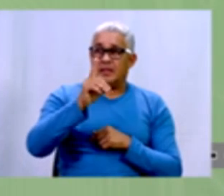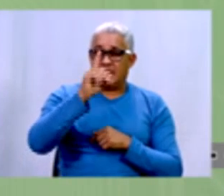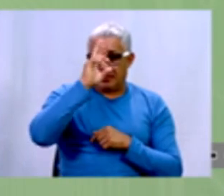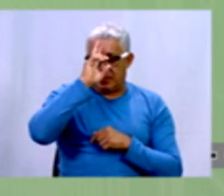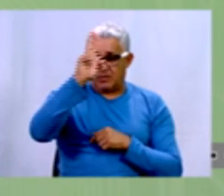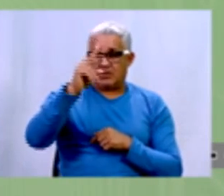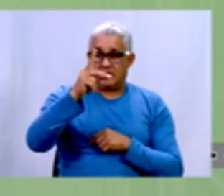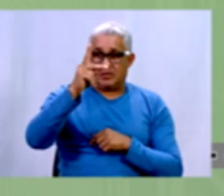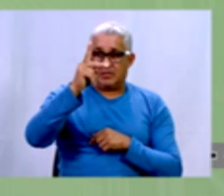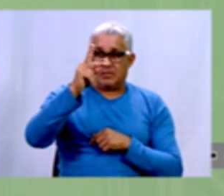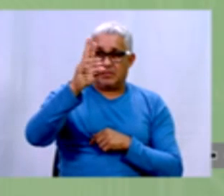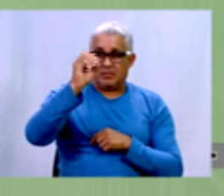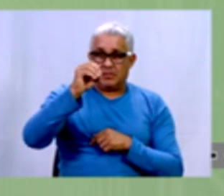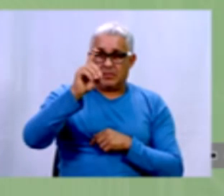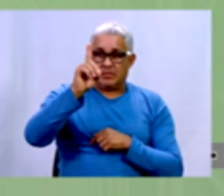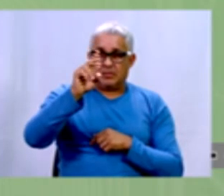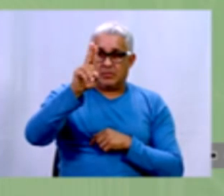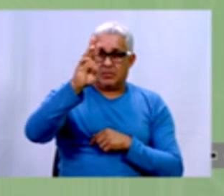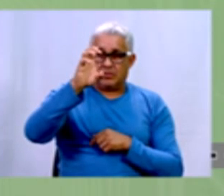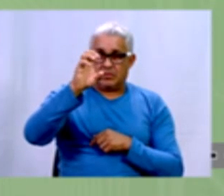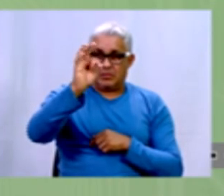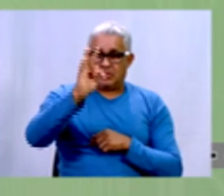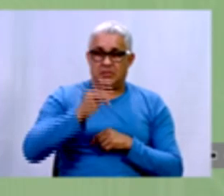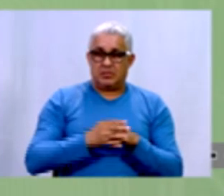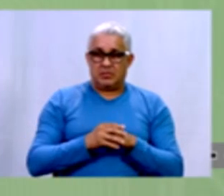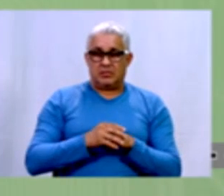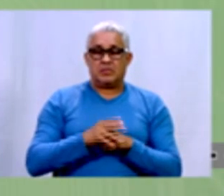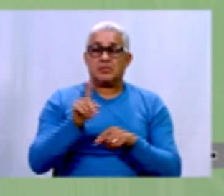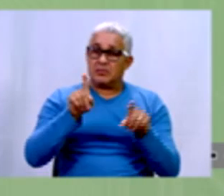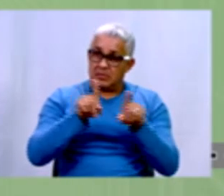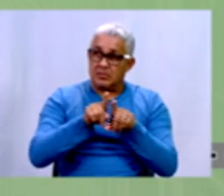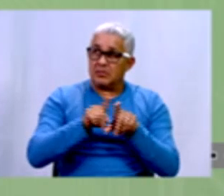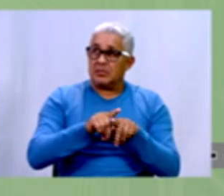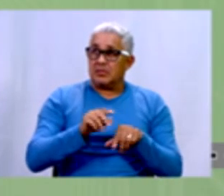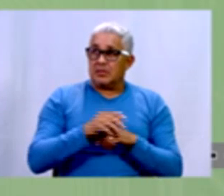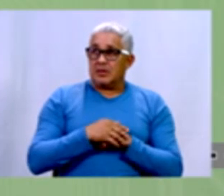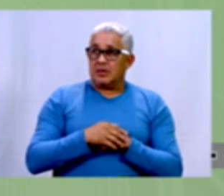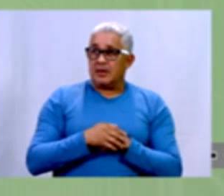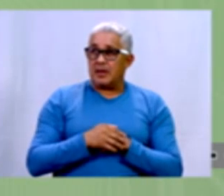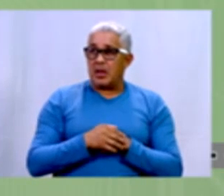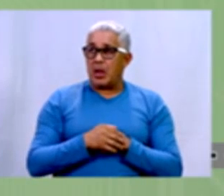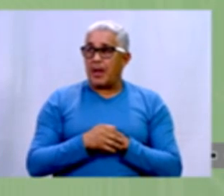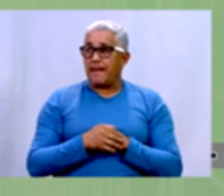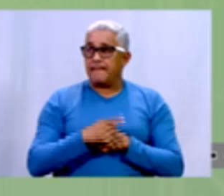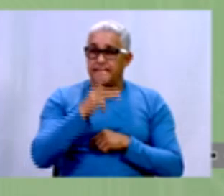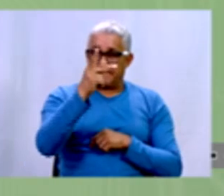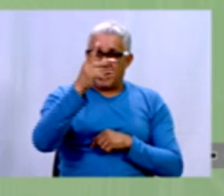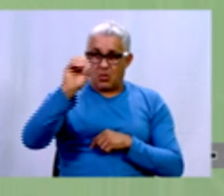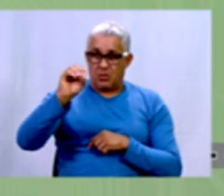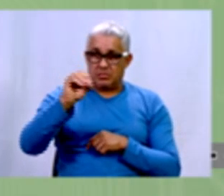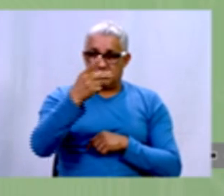o Product Owner, ou também chamado PO, tá? PO.